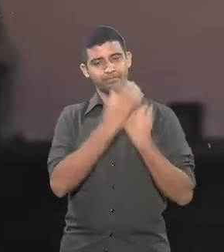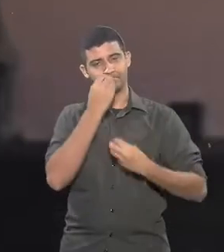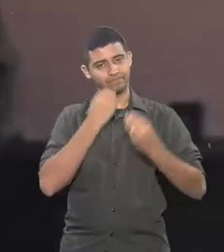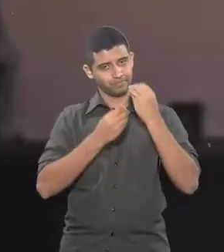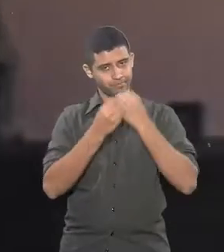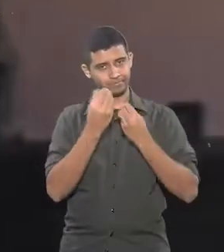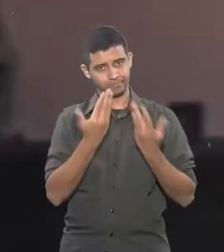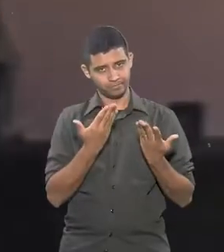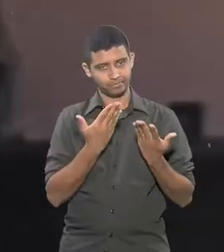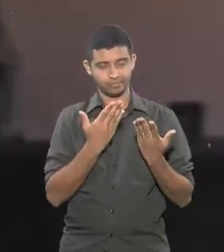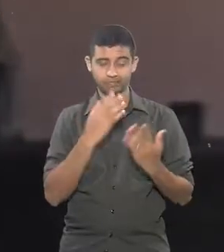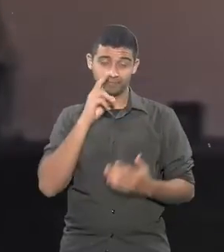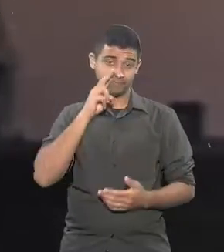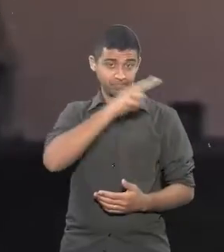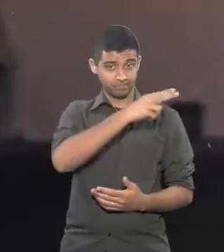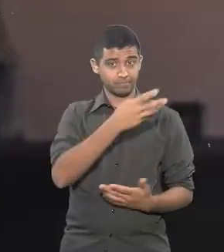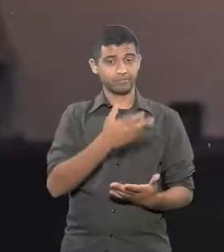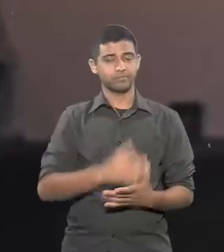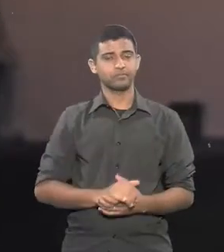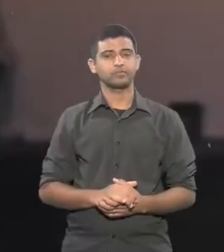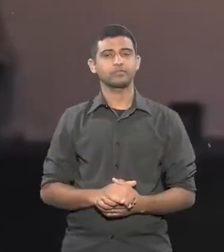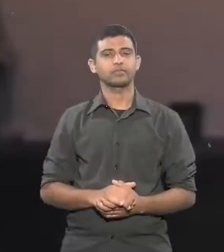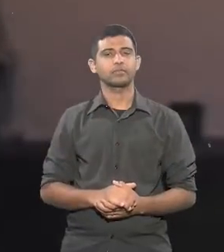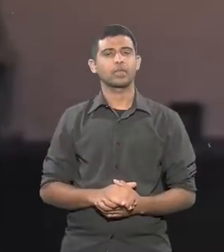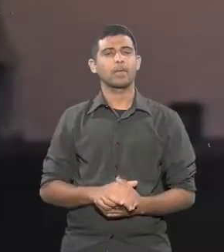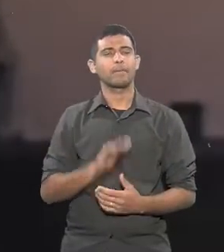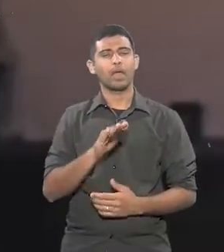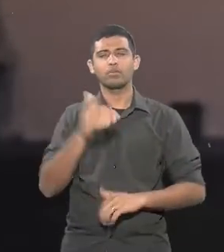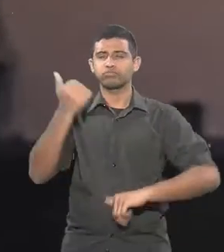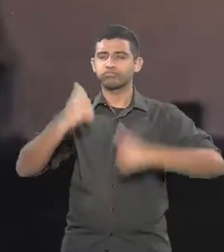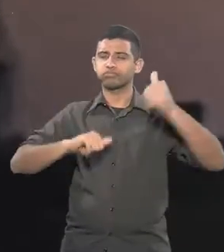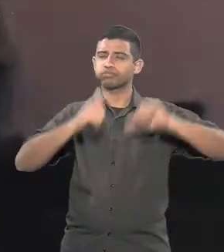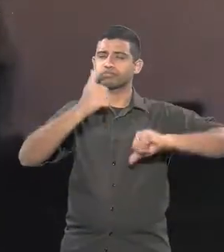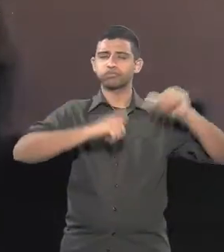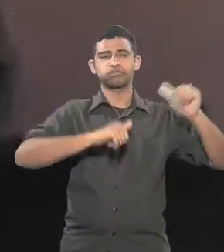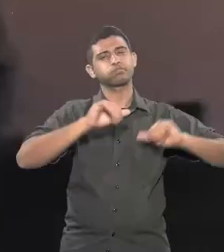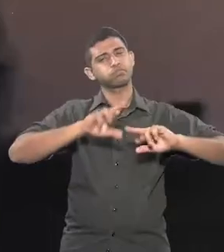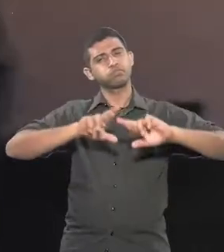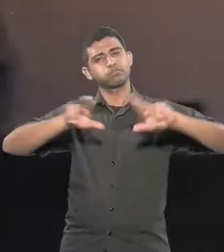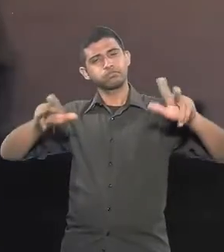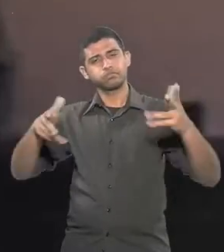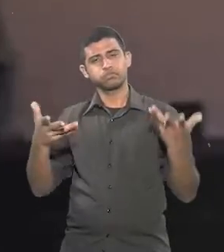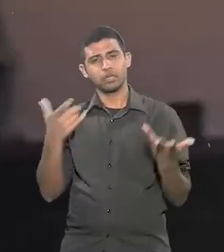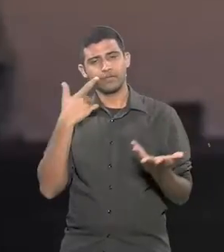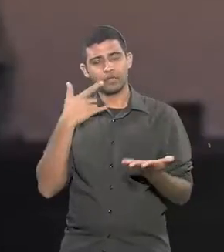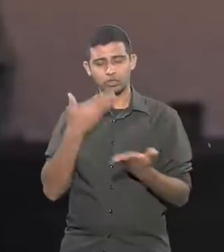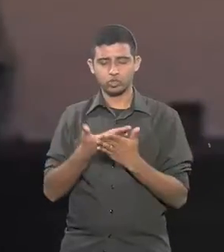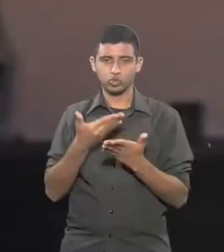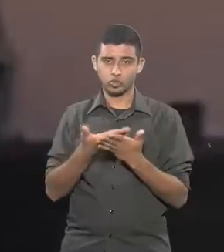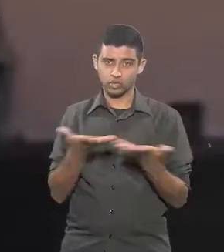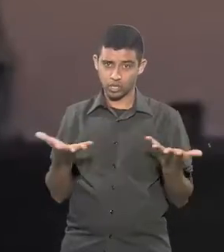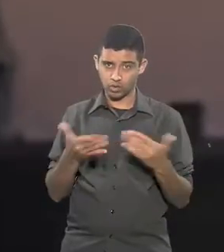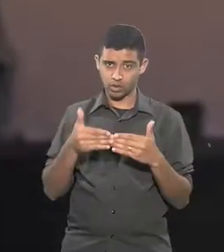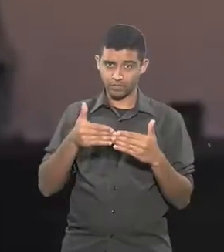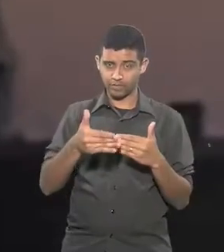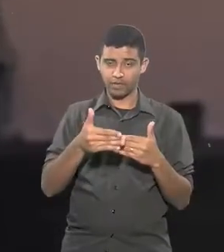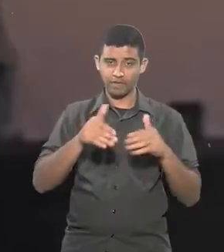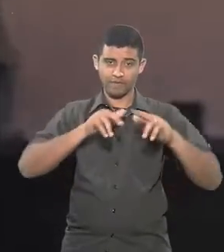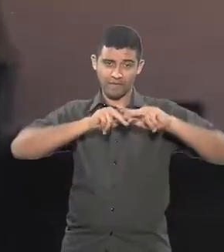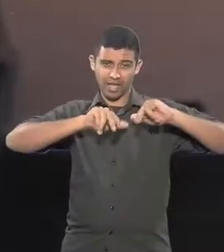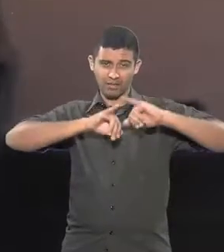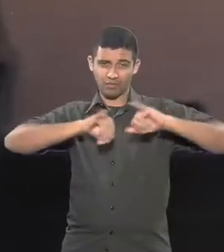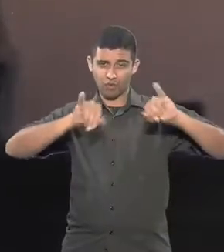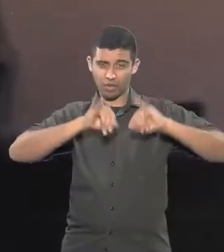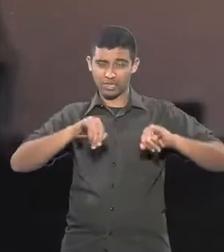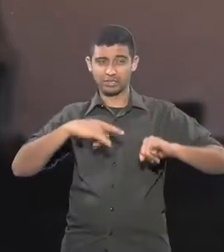menor quantidade em prevalência de insegurança alimentar grave, né? Mas são avaliações subjetivas. E esse estudo agora,